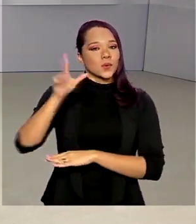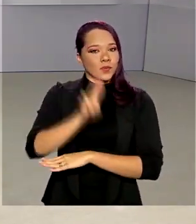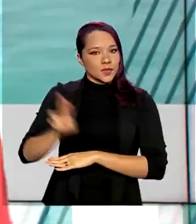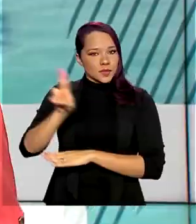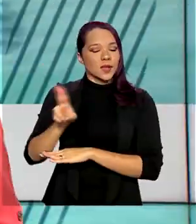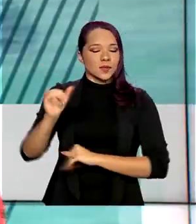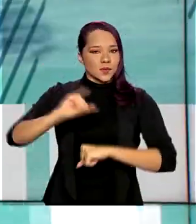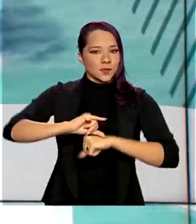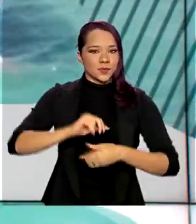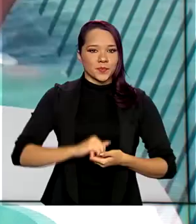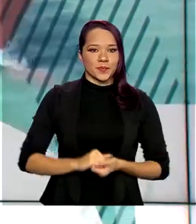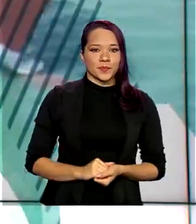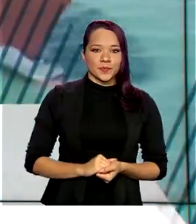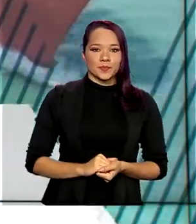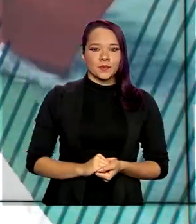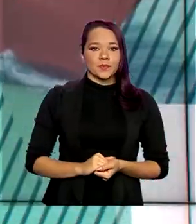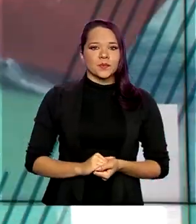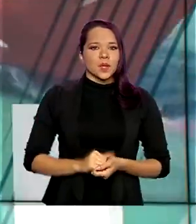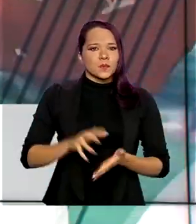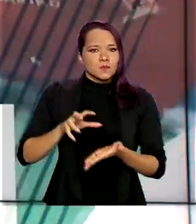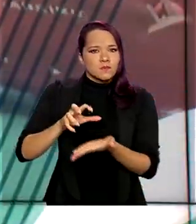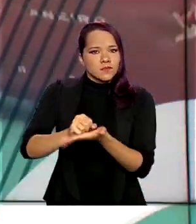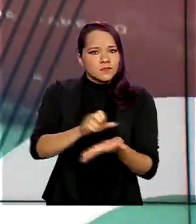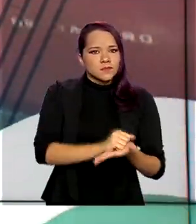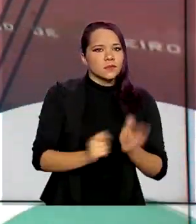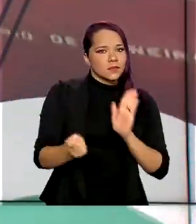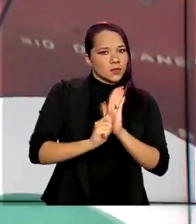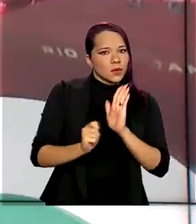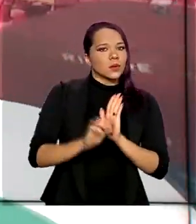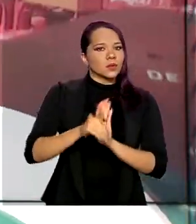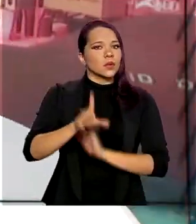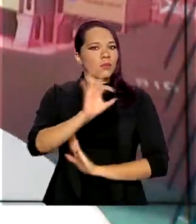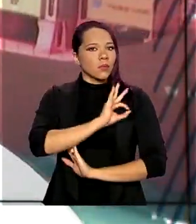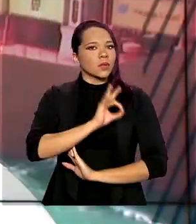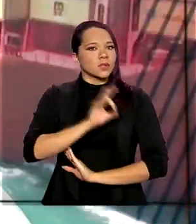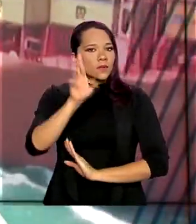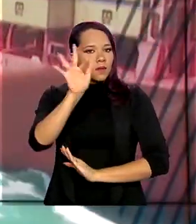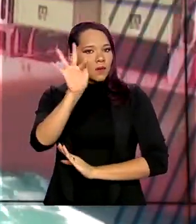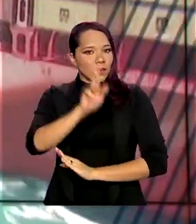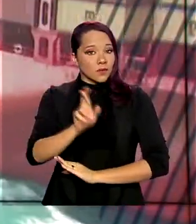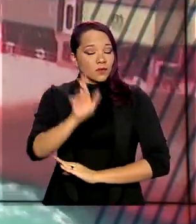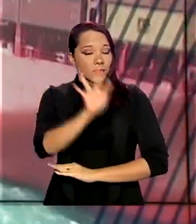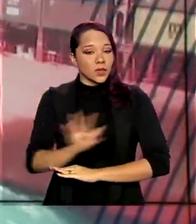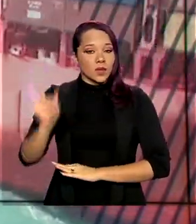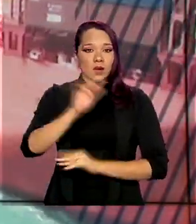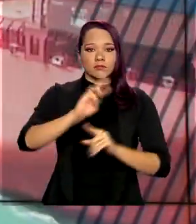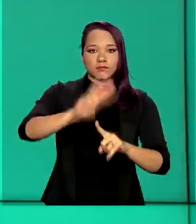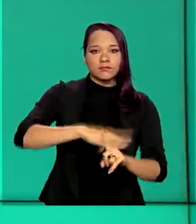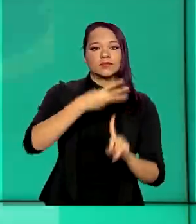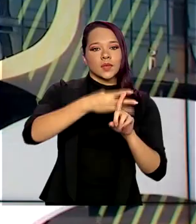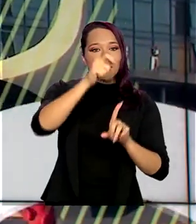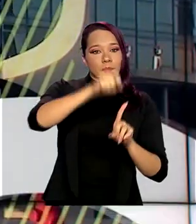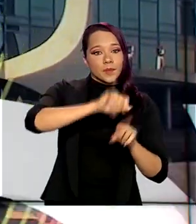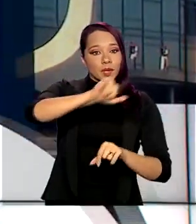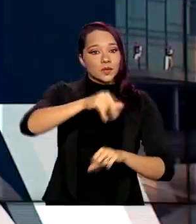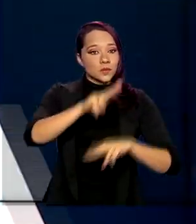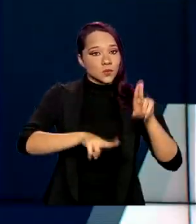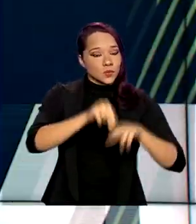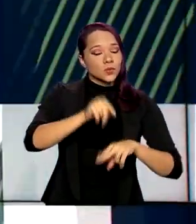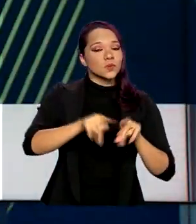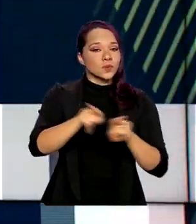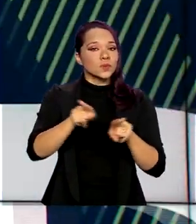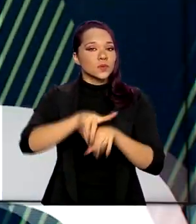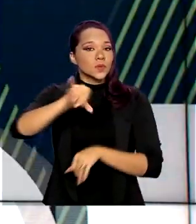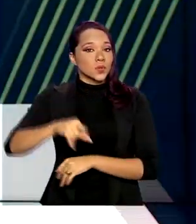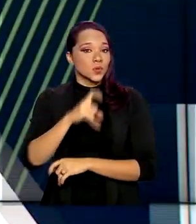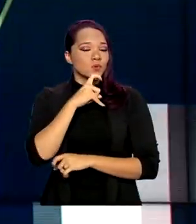capital. A apreensão de drogas pela Polícia Rodoviária Federal triplicou nos meses de junho e julho em relação ao